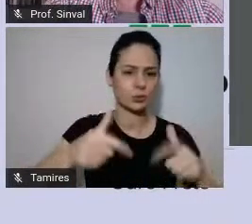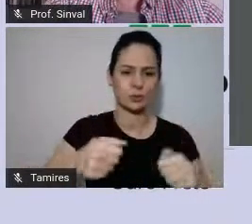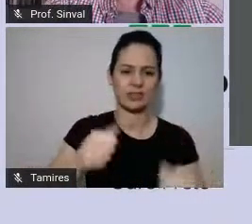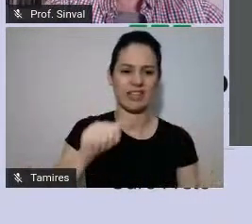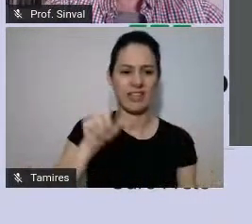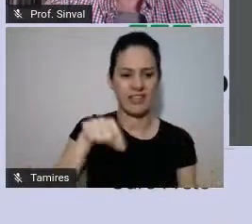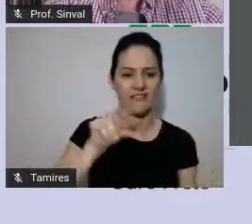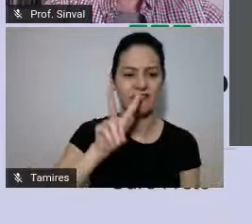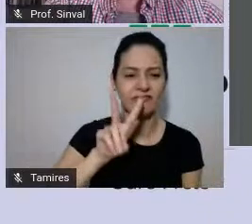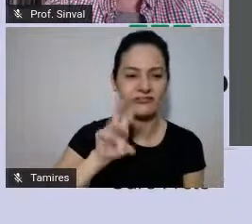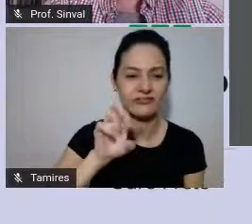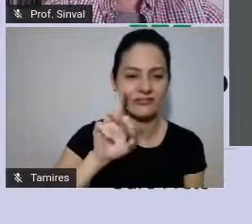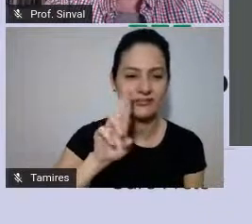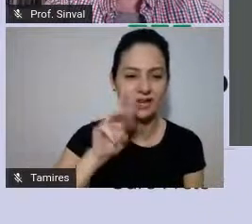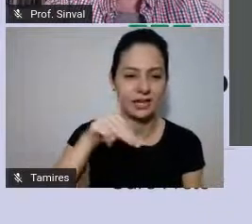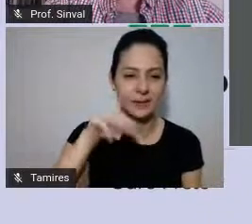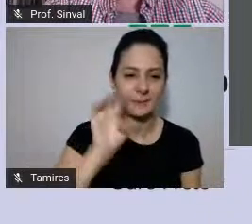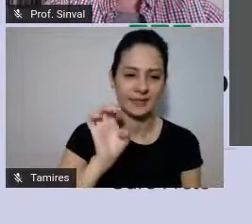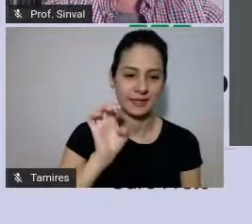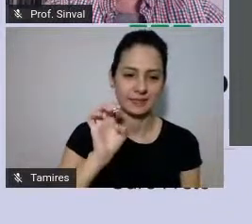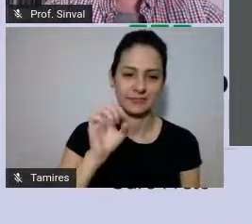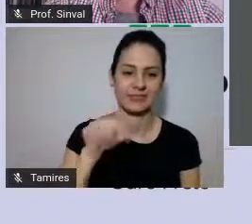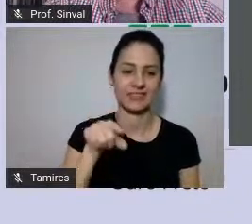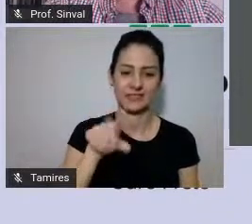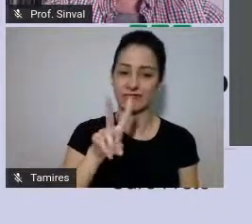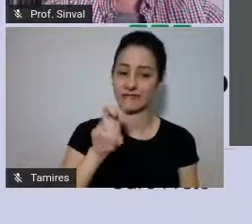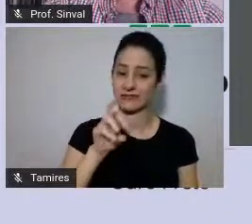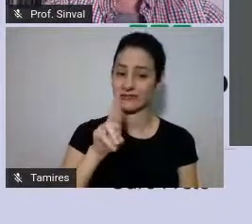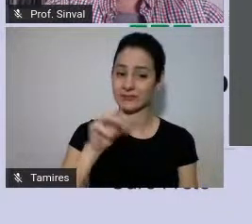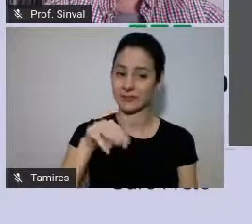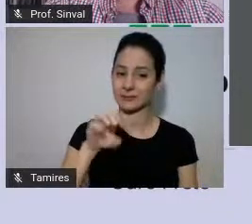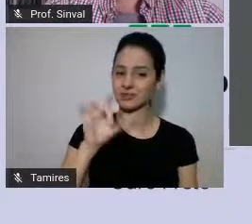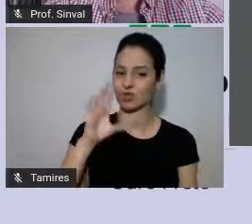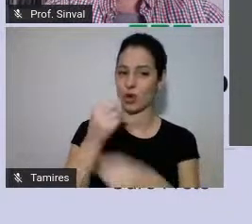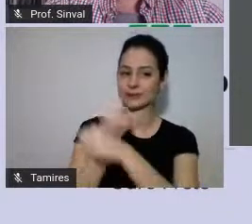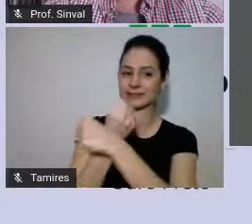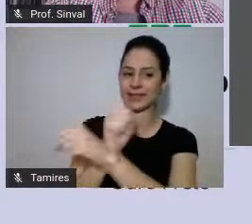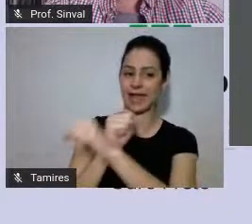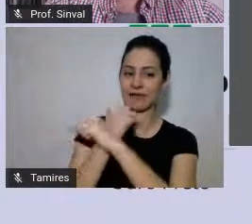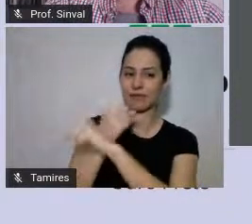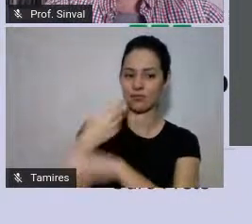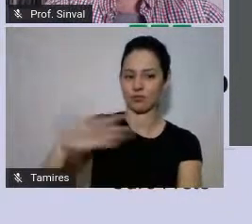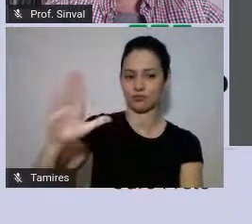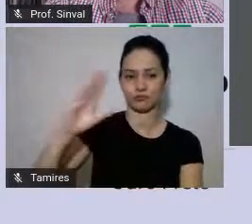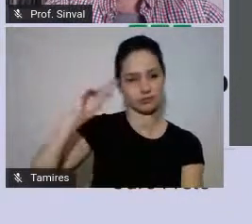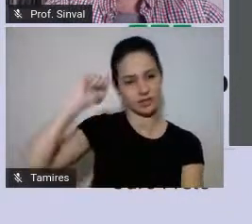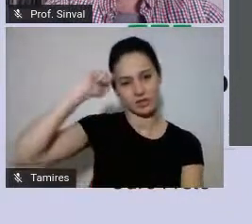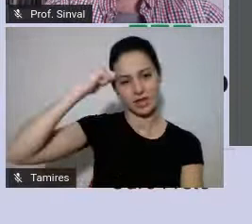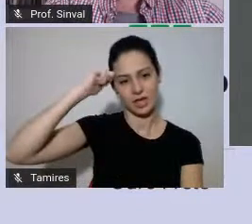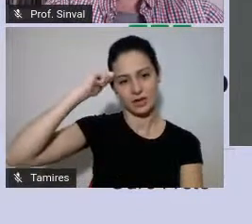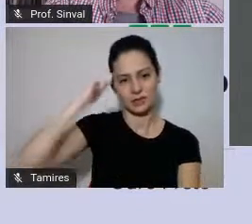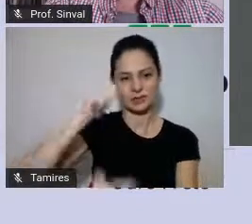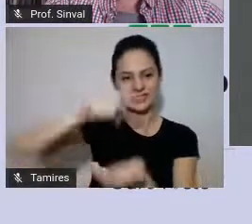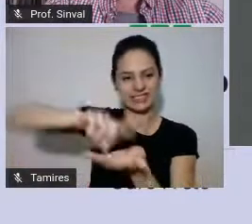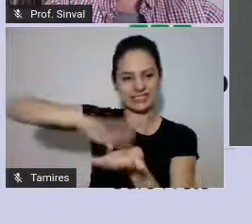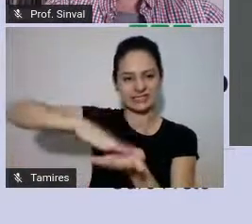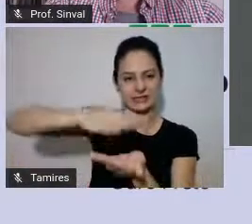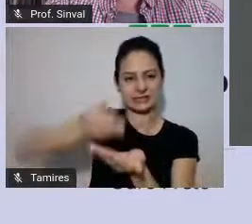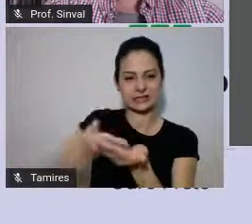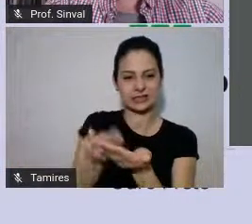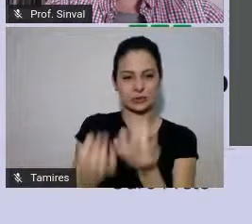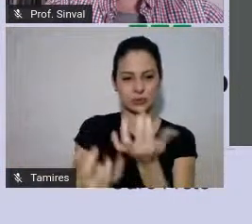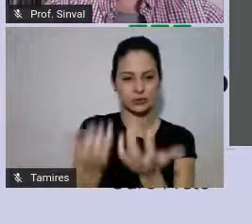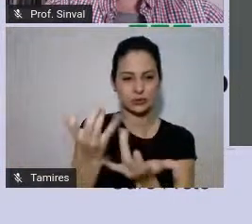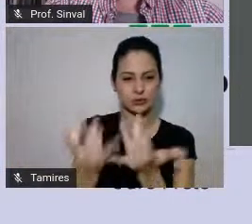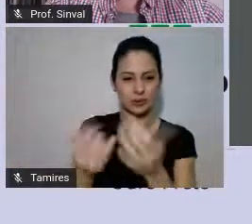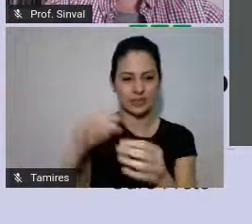vermes, e eles falam que os vermes eles são comidos pelos escravos, pelos negros, que tostam, tiram a casca e